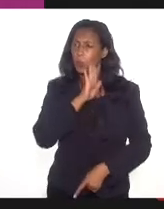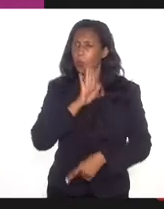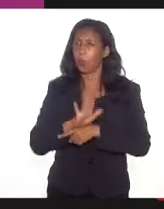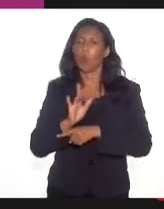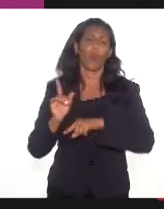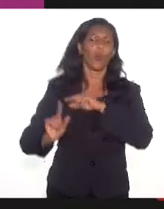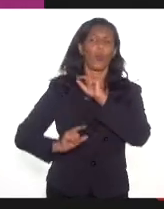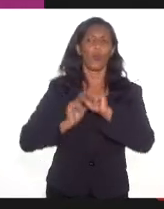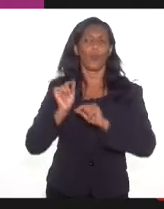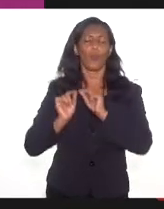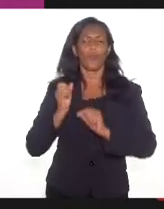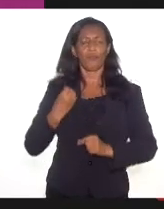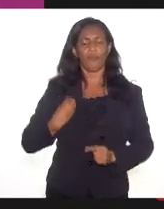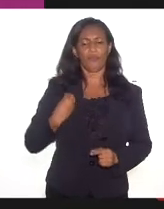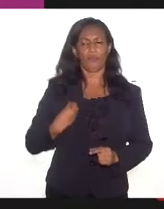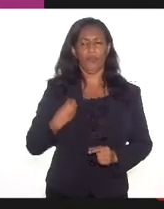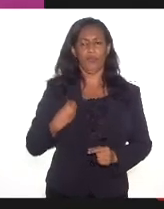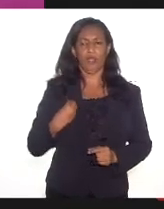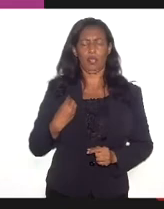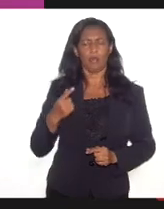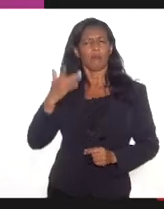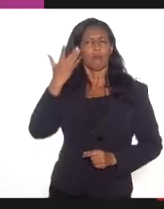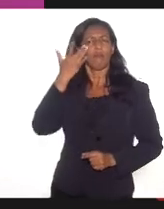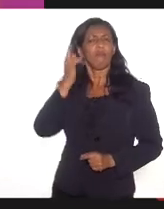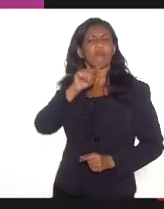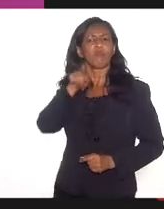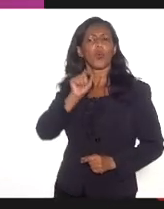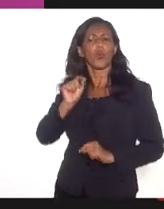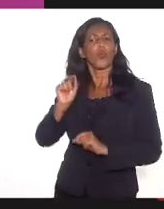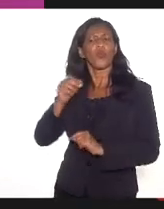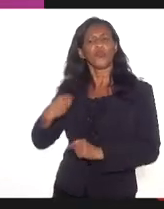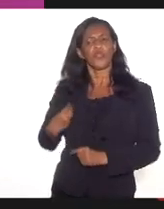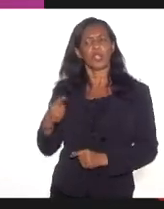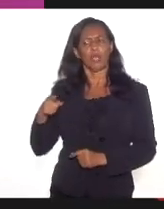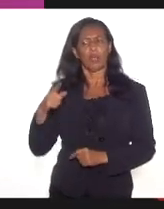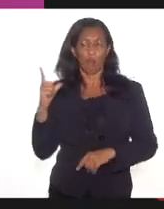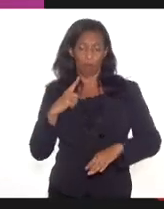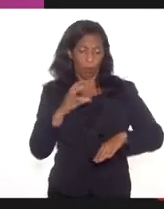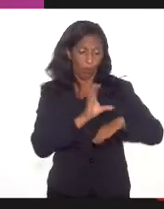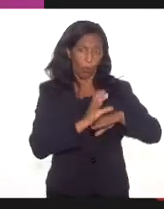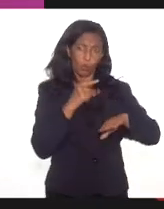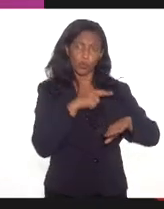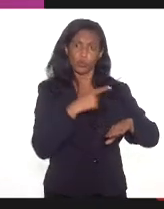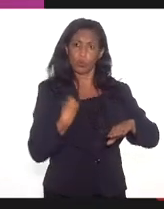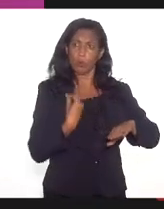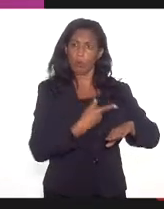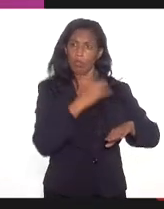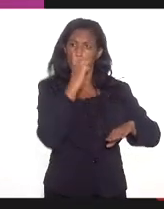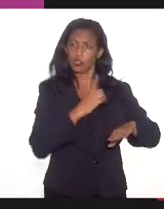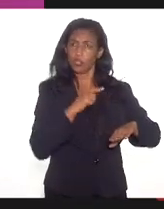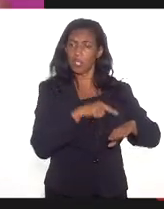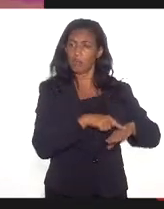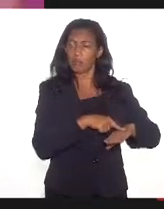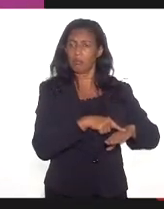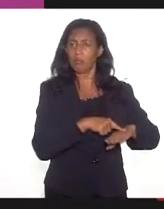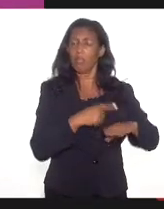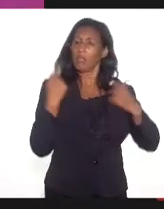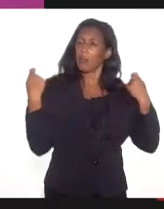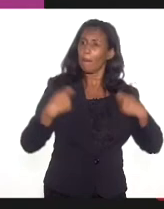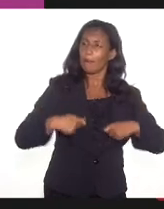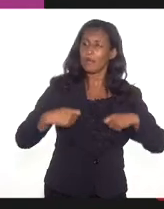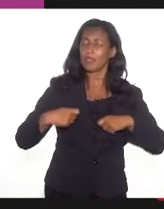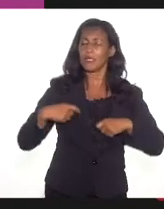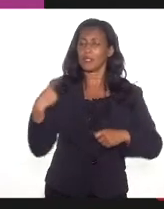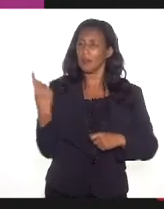vida né do que que a gente defende como vida que já está na constituição então é necessário que a gente faça